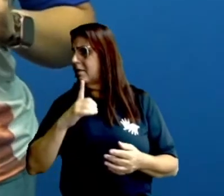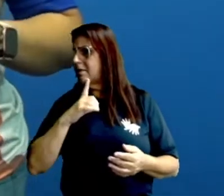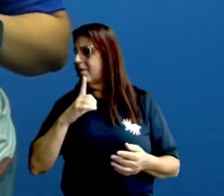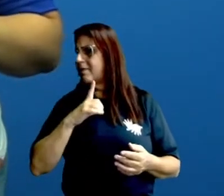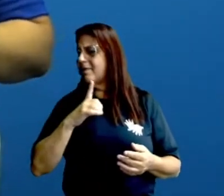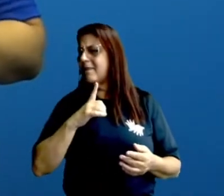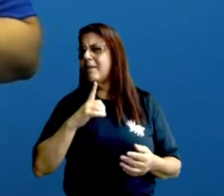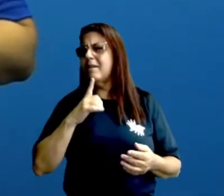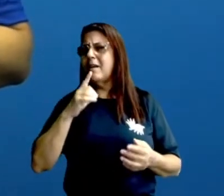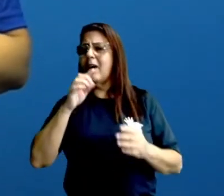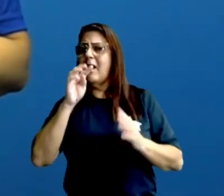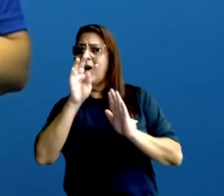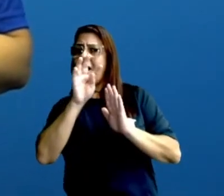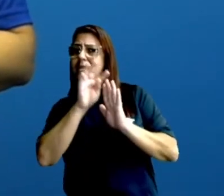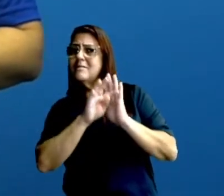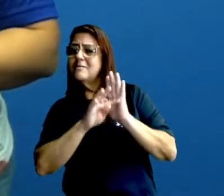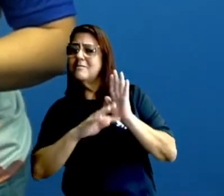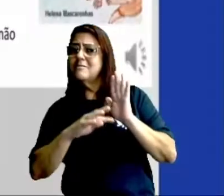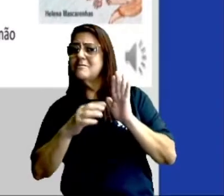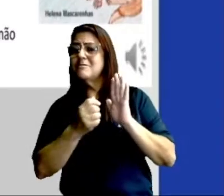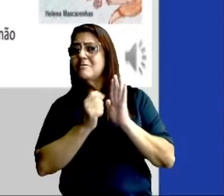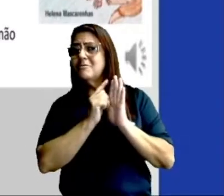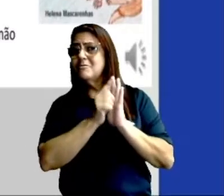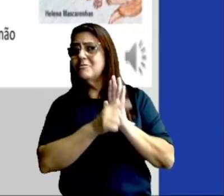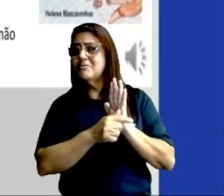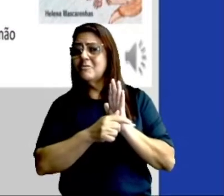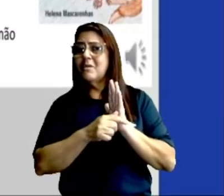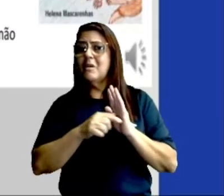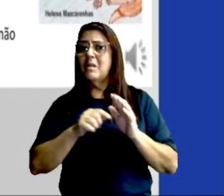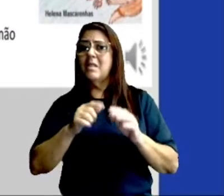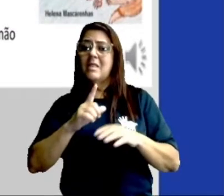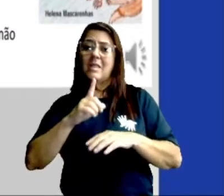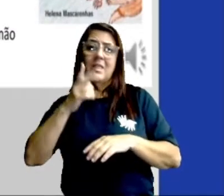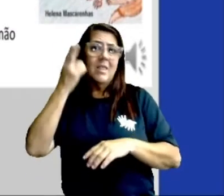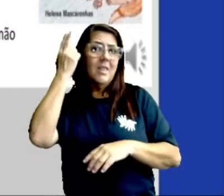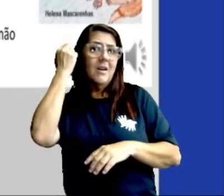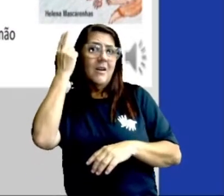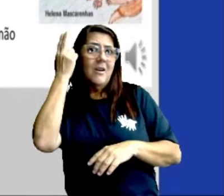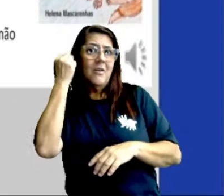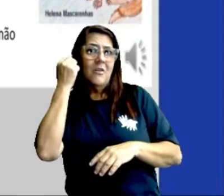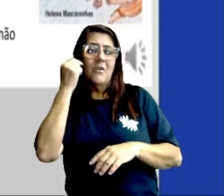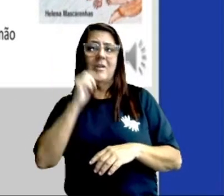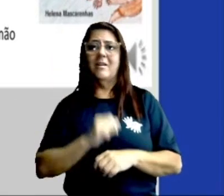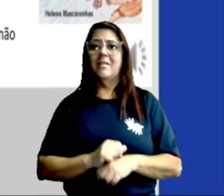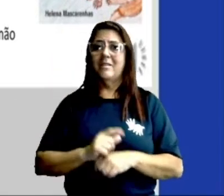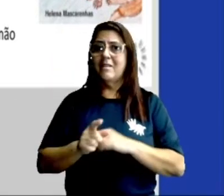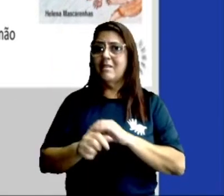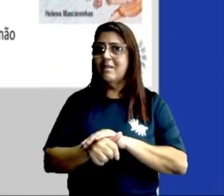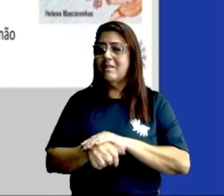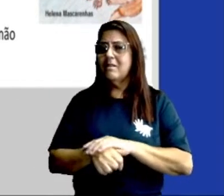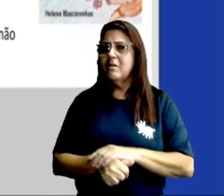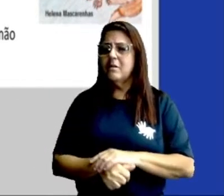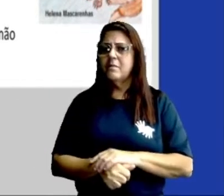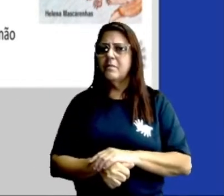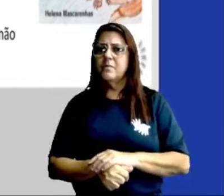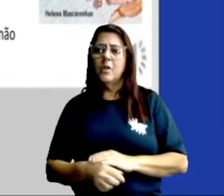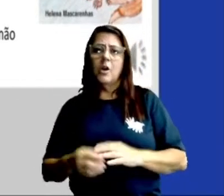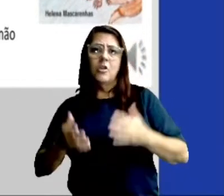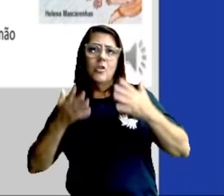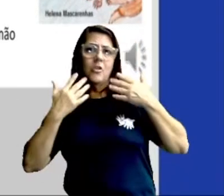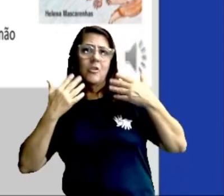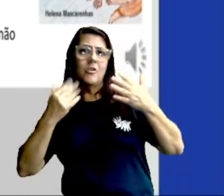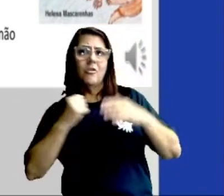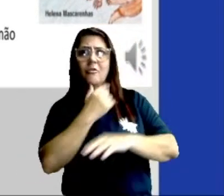fábulas mais conhecidas, tá? Então tá aqui, acompanha aí comigo a leitura. No verão,